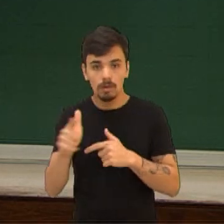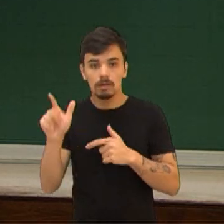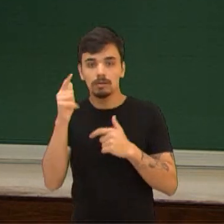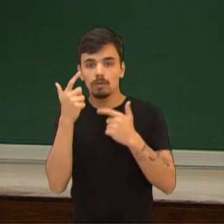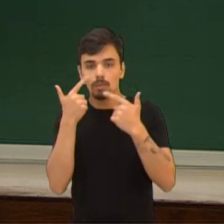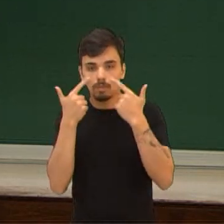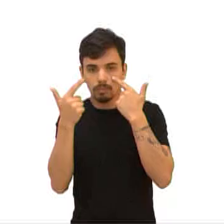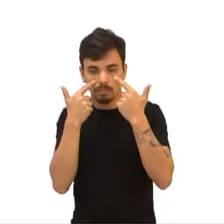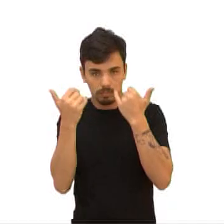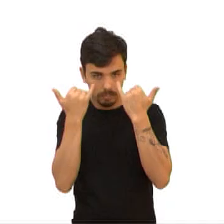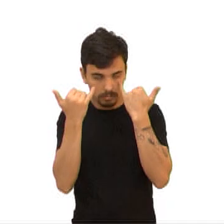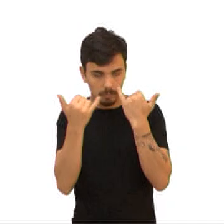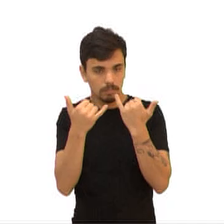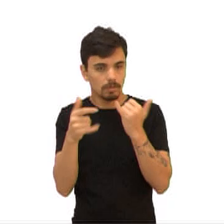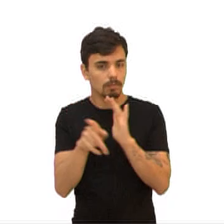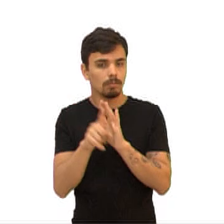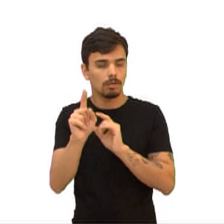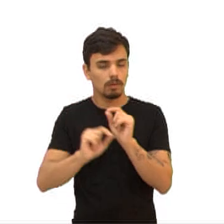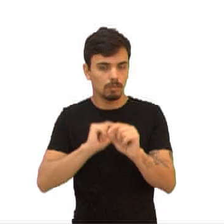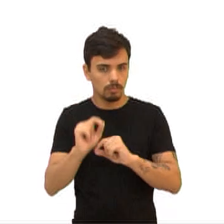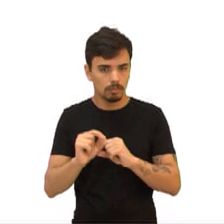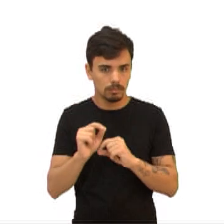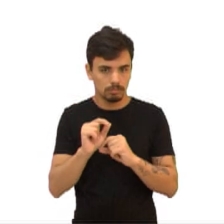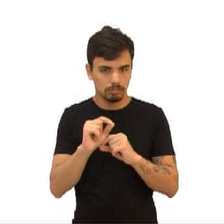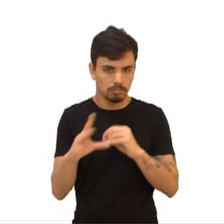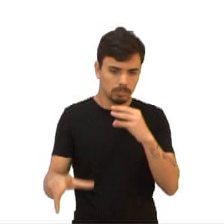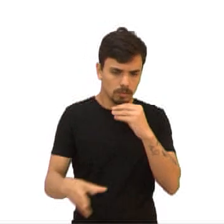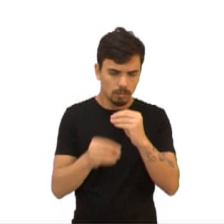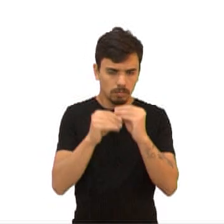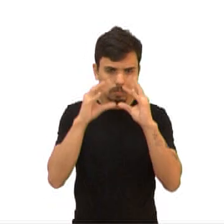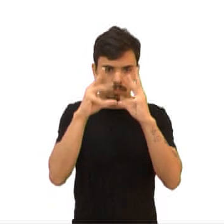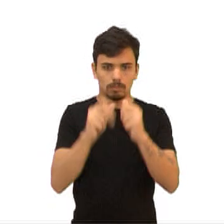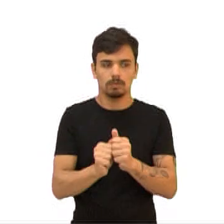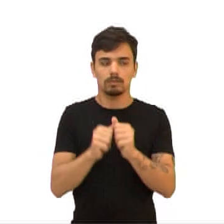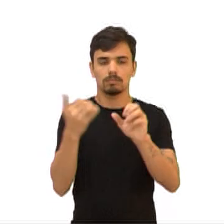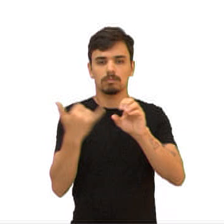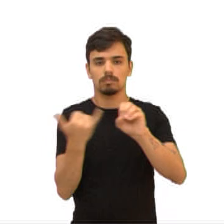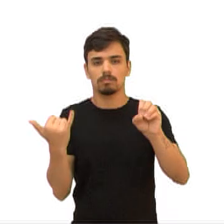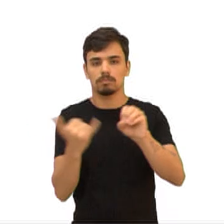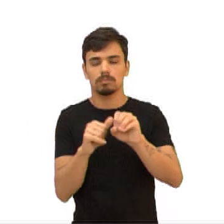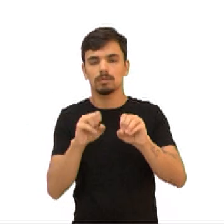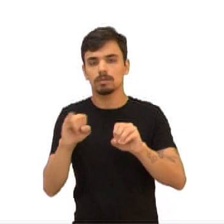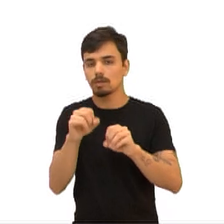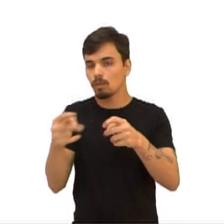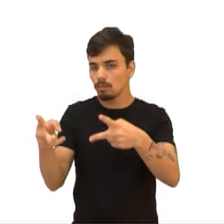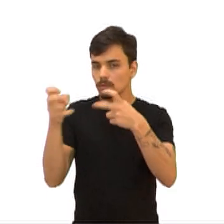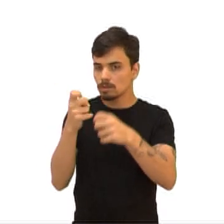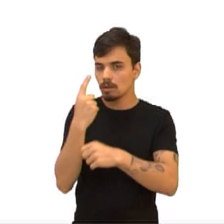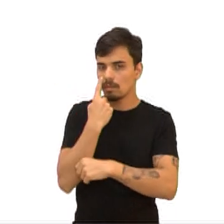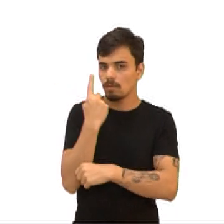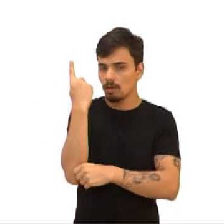informação do circuito é a carga total. Se você observar aqui, ó,